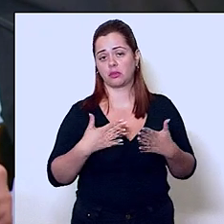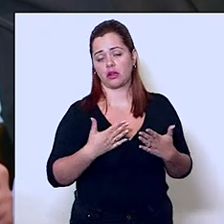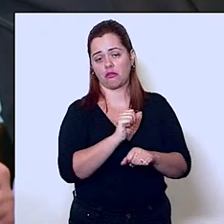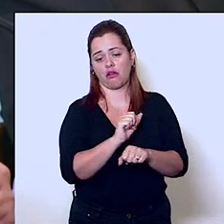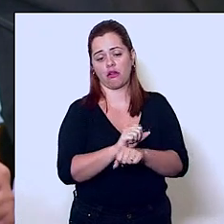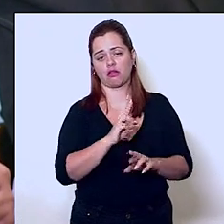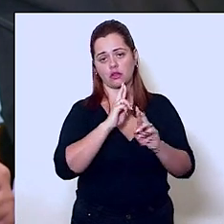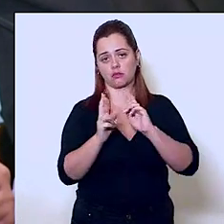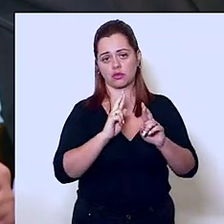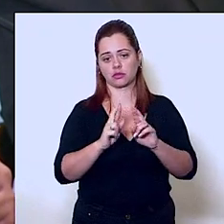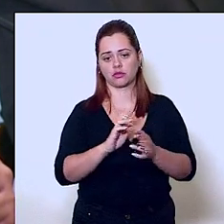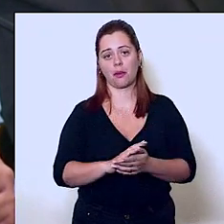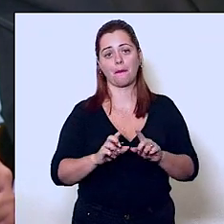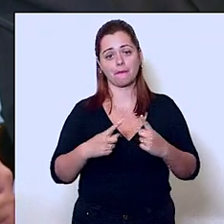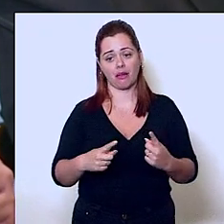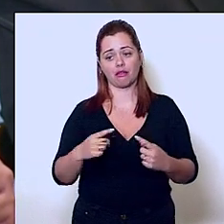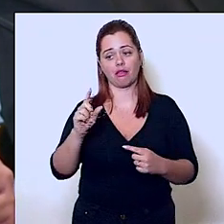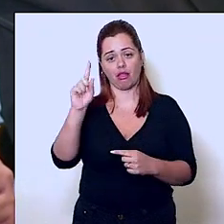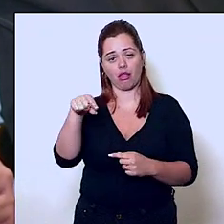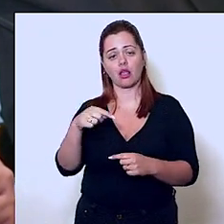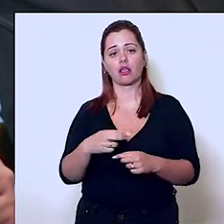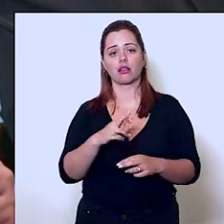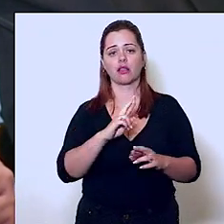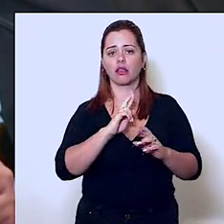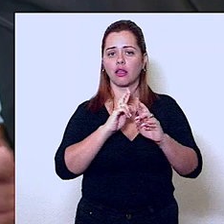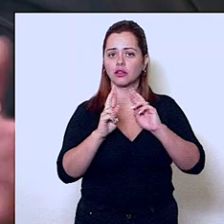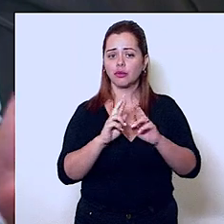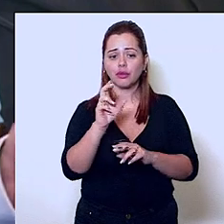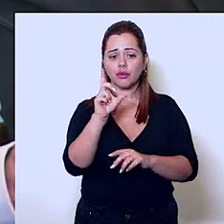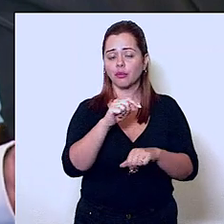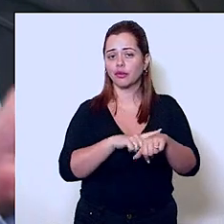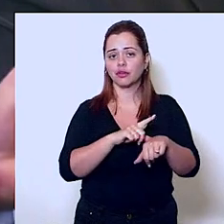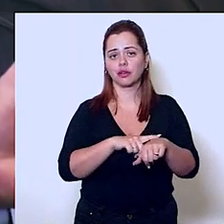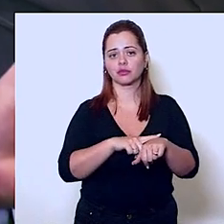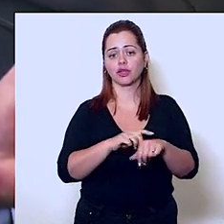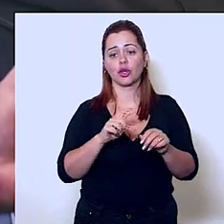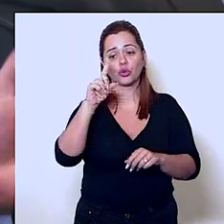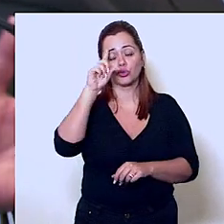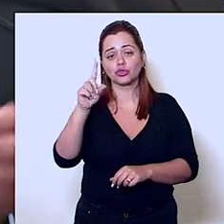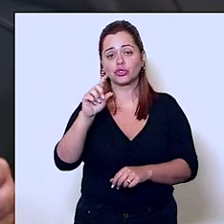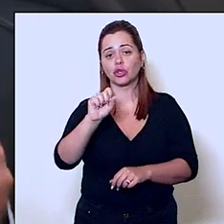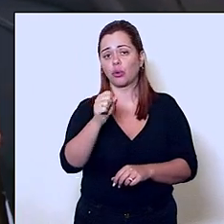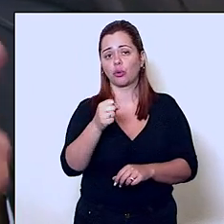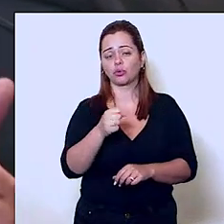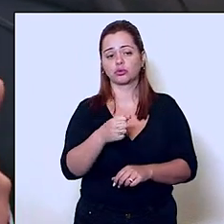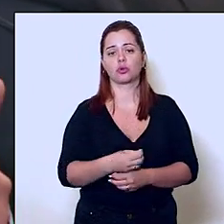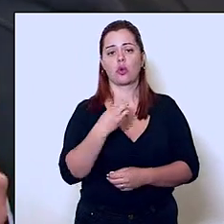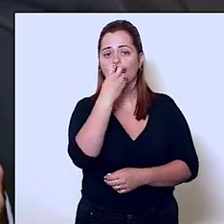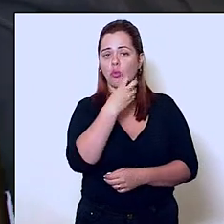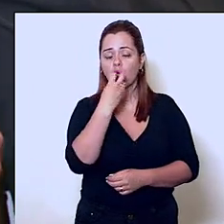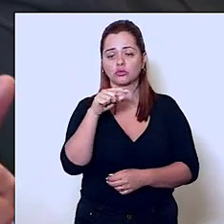veio pouco tempo depois, no próprio dia 8, uma mensagem de áudio que ele gravou, né,